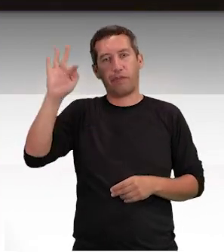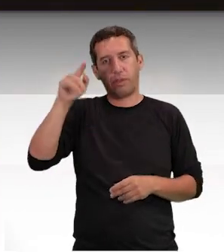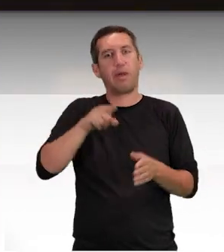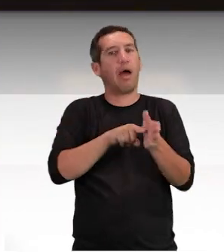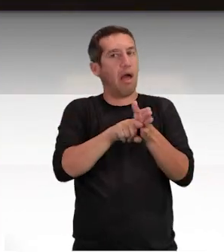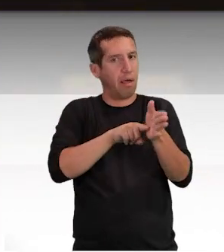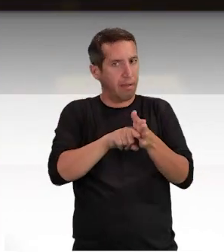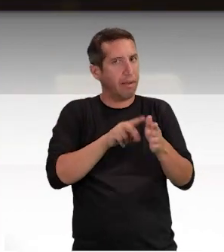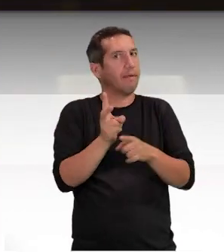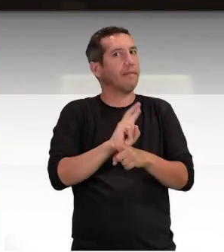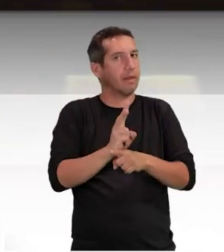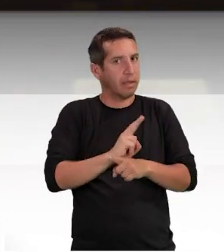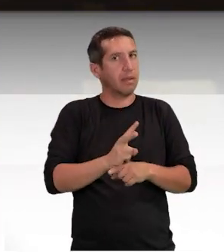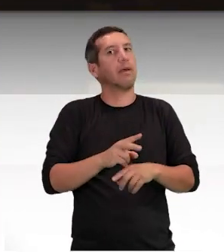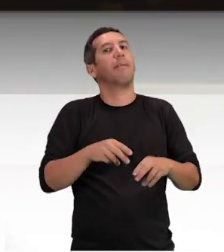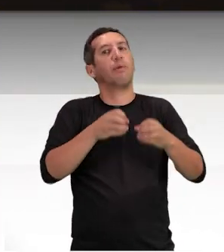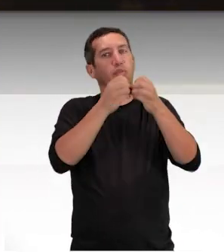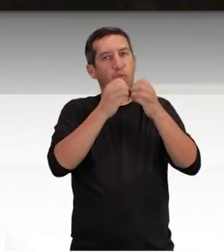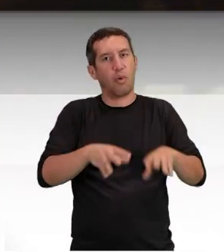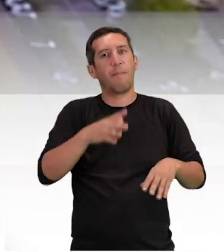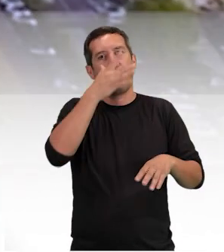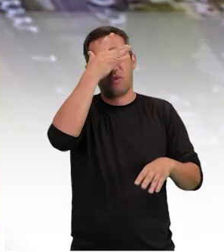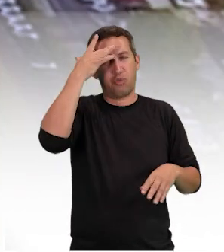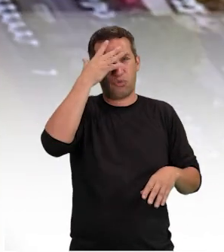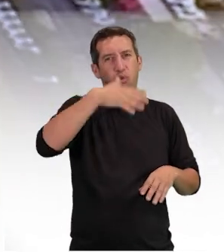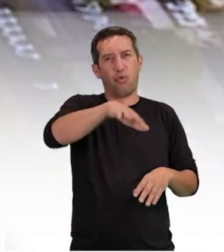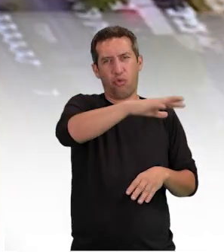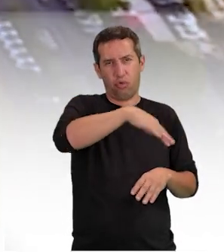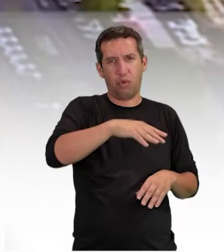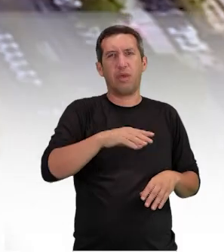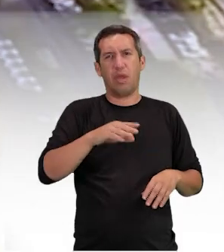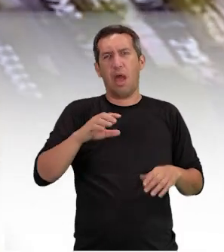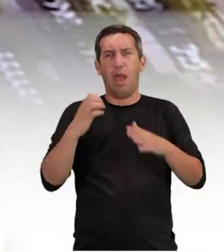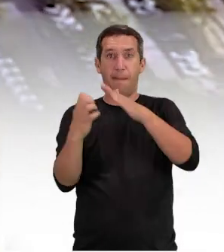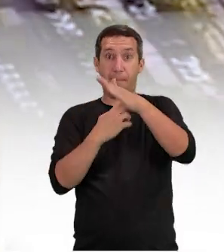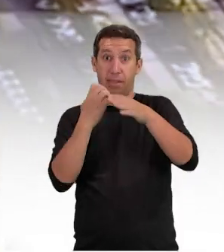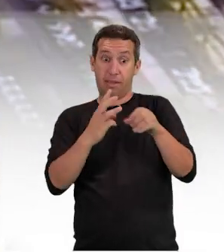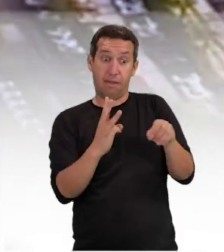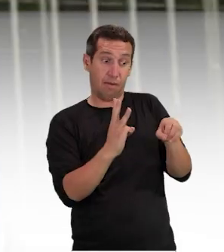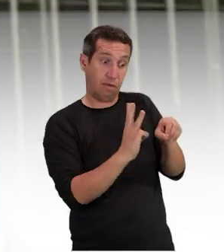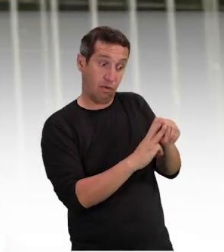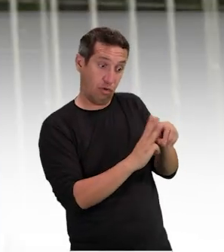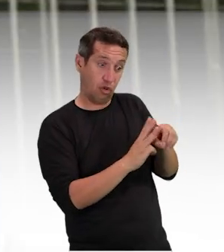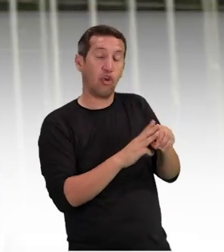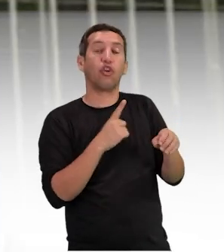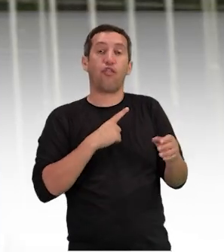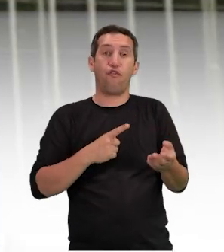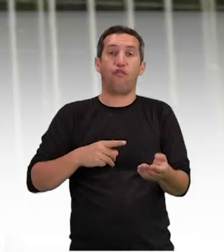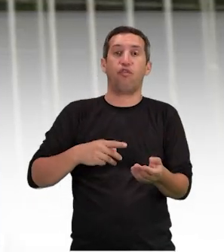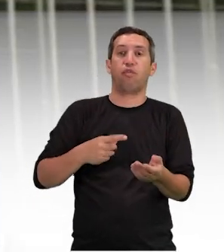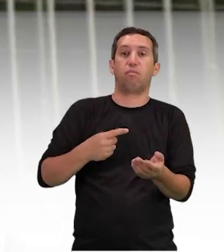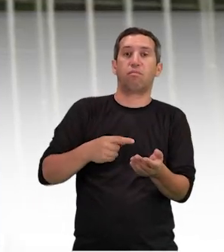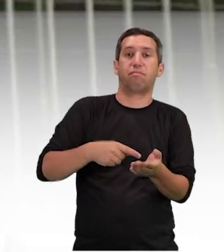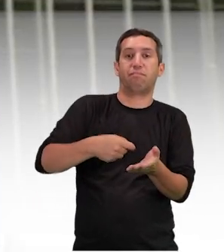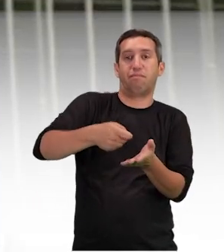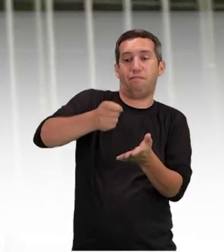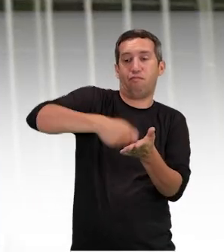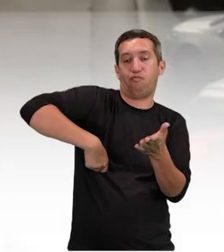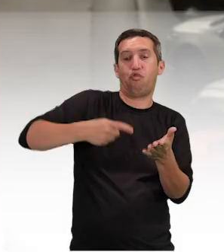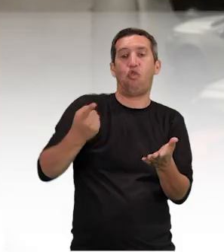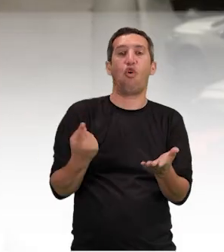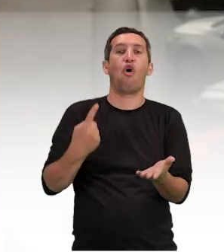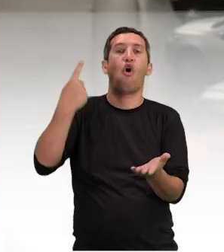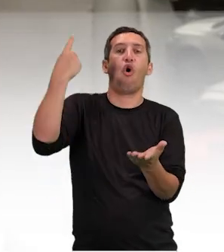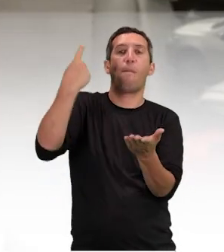Os crimes atingiram trabalhadores e indígenas. A empresa Volkswagen foi a primeira a firmar um acordo de compromisso em reconhecimento